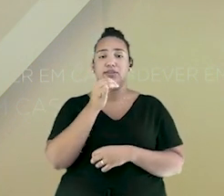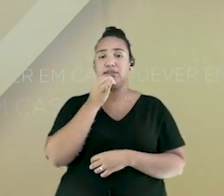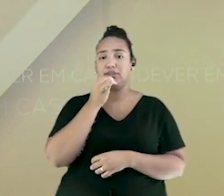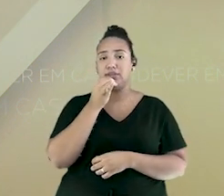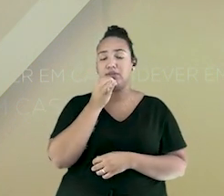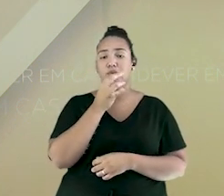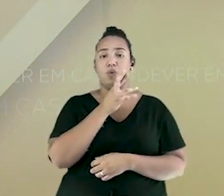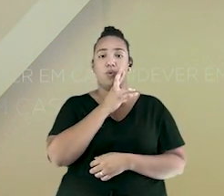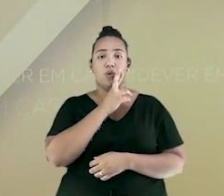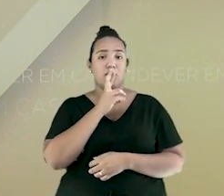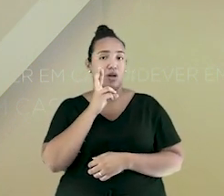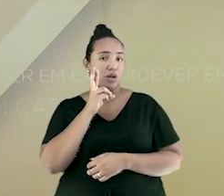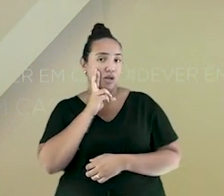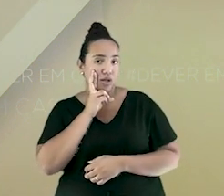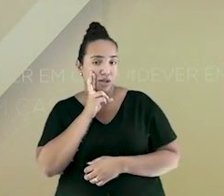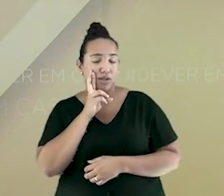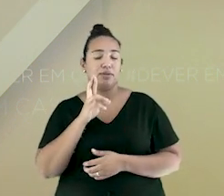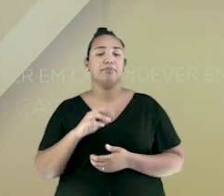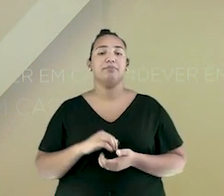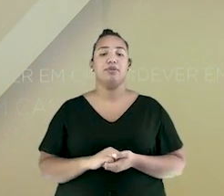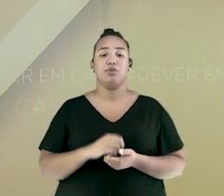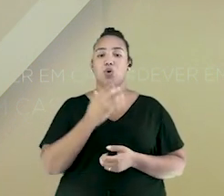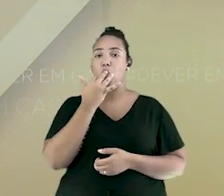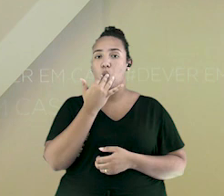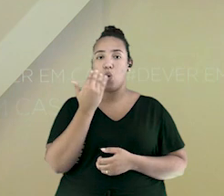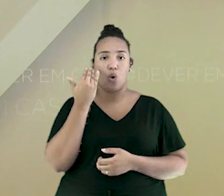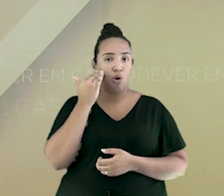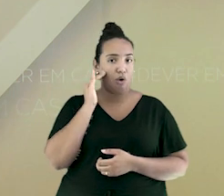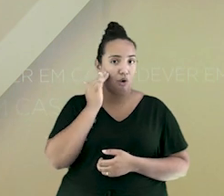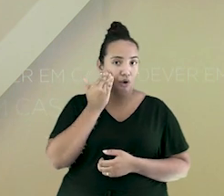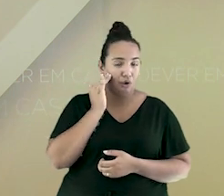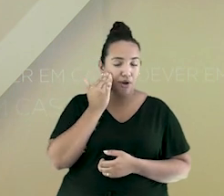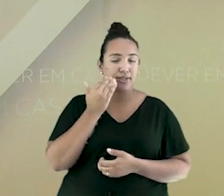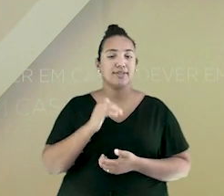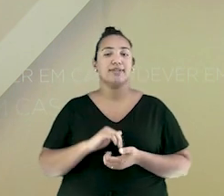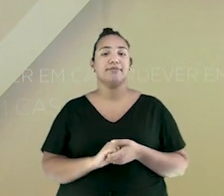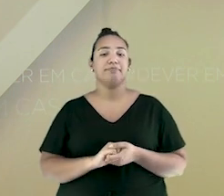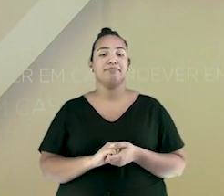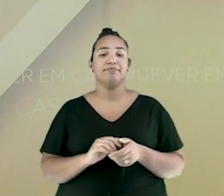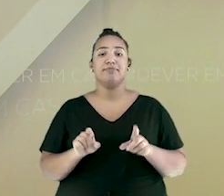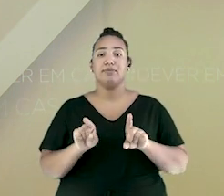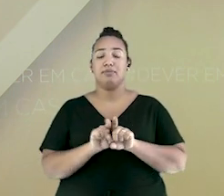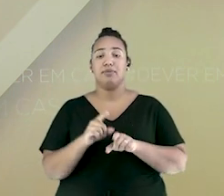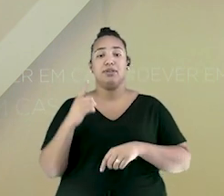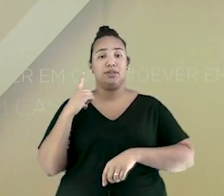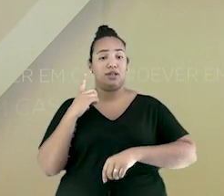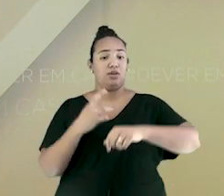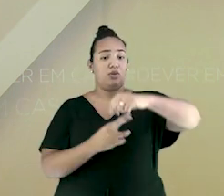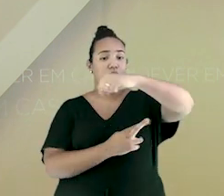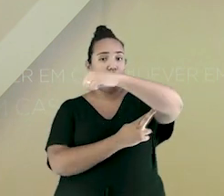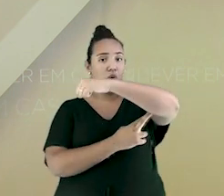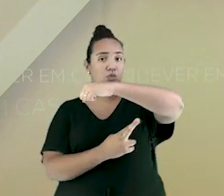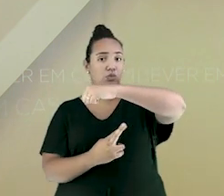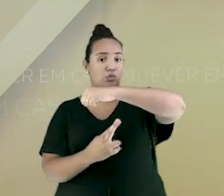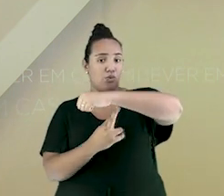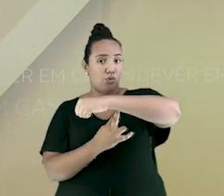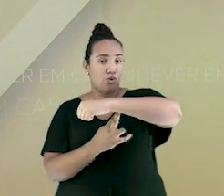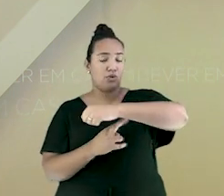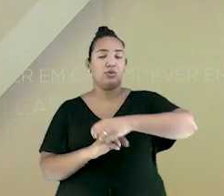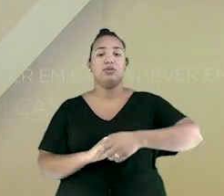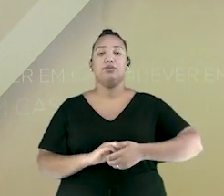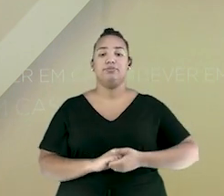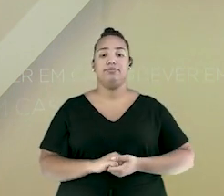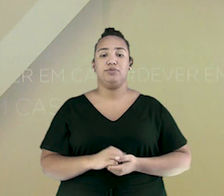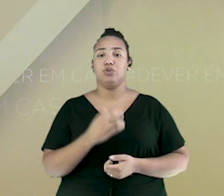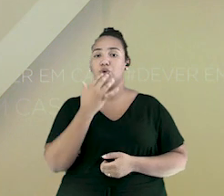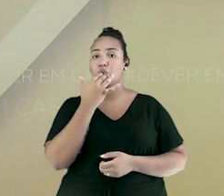que está de laranja. Nós temos Roraima, que aparece de rosa lá em cima. Temos Rondônia,